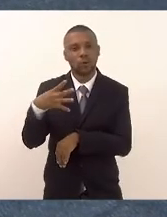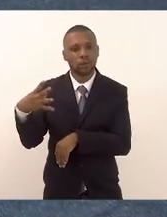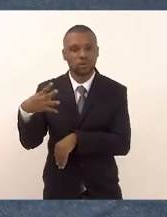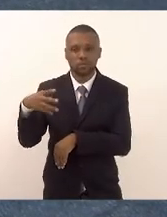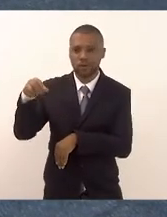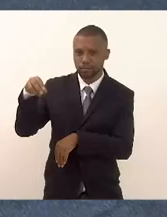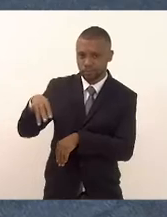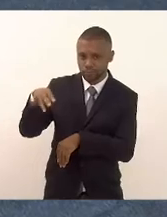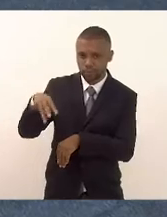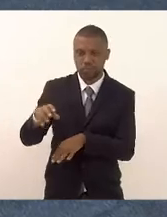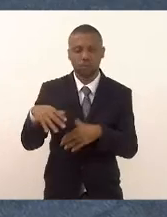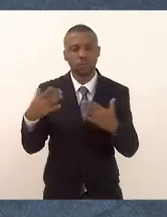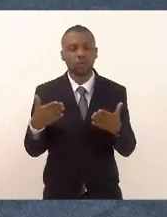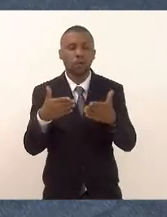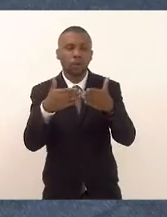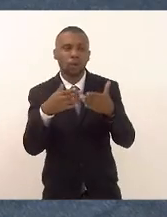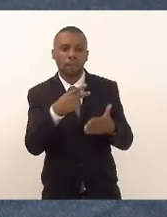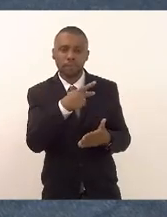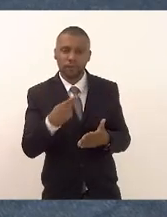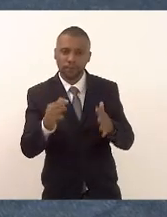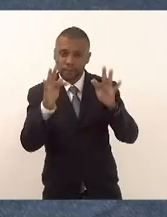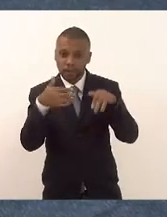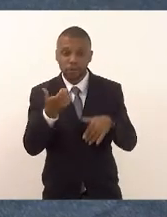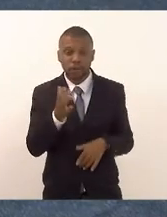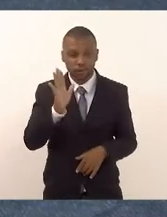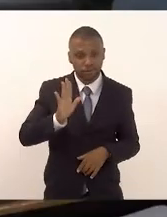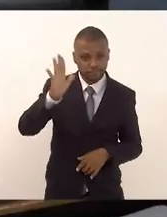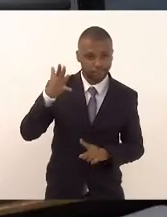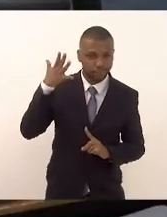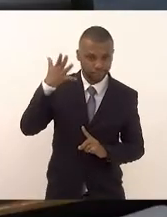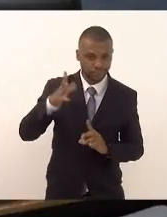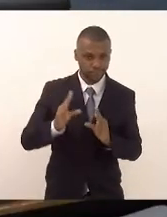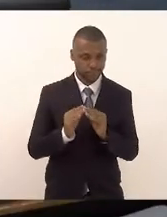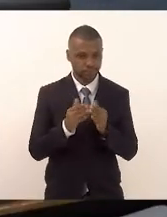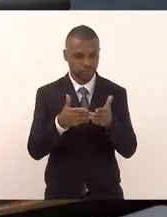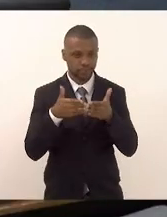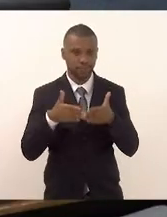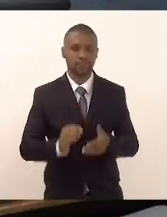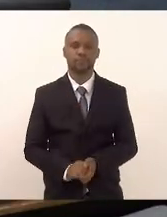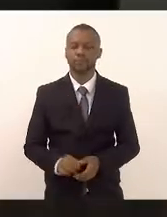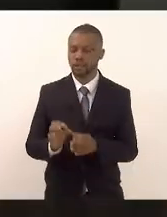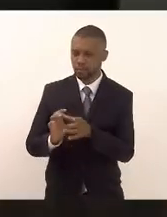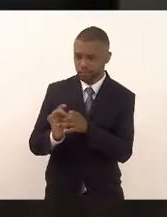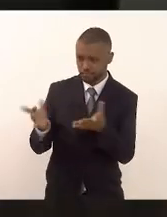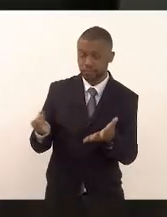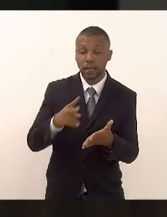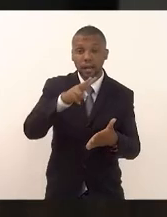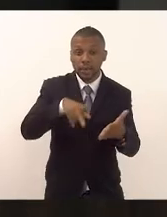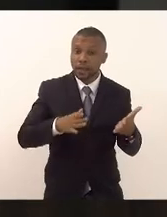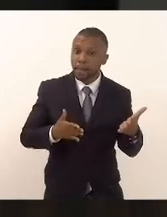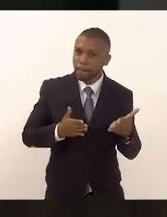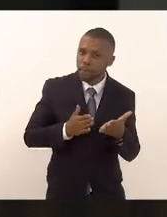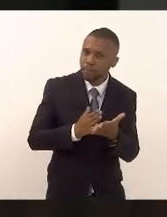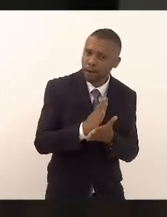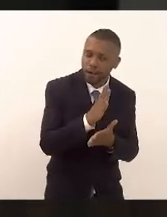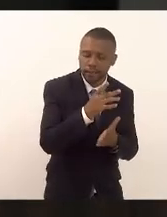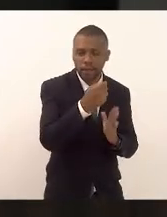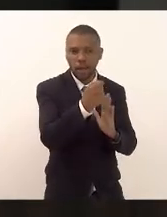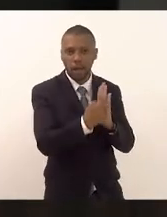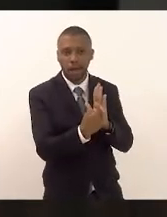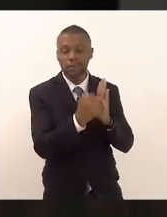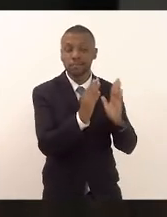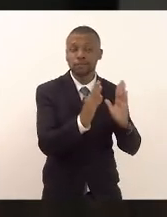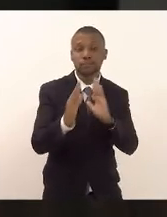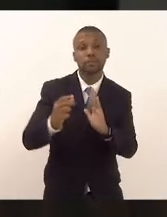minutos. Presidente, por favor, ao final, uma questão de ordem. Sim, senhora. Lida e aprovada a ata, passa-se à ordem da